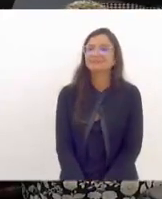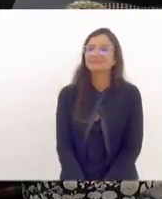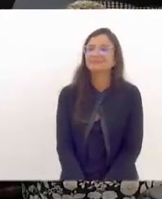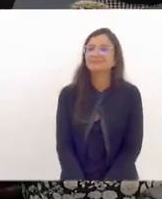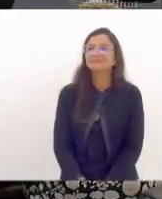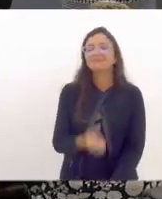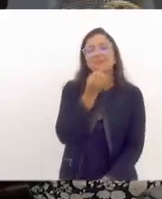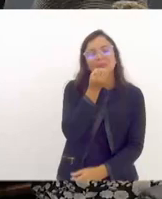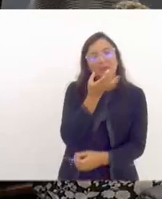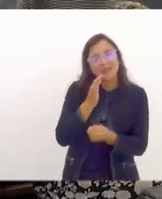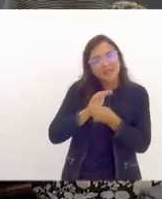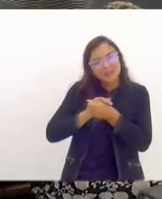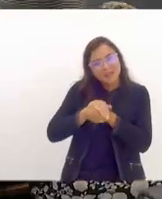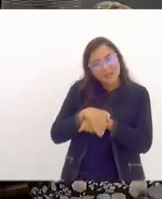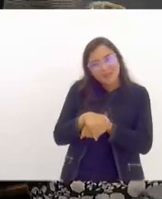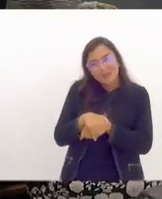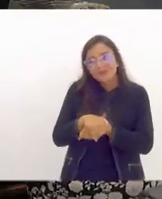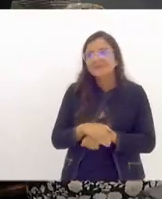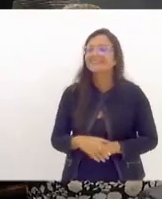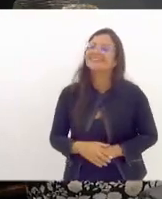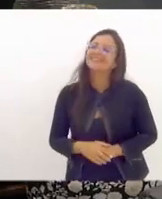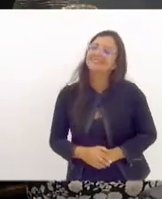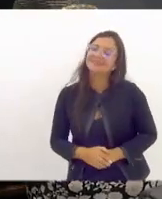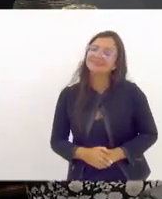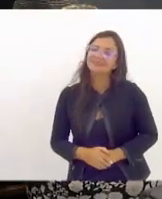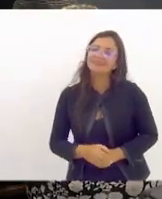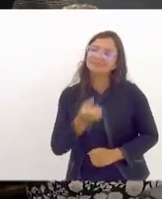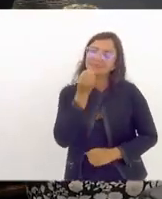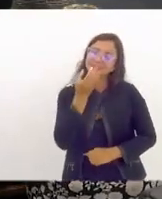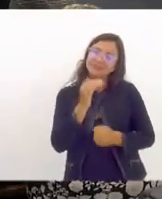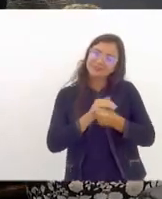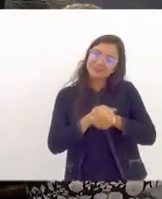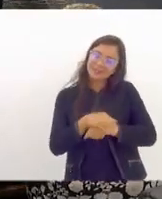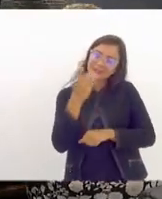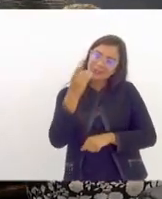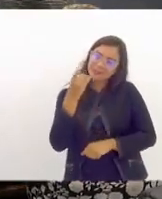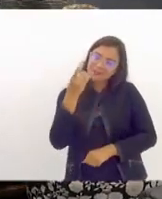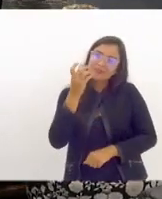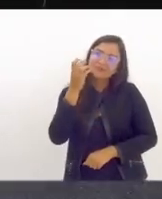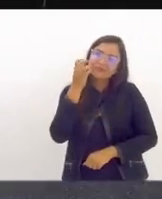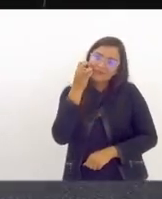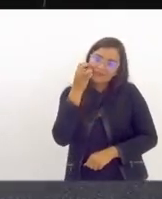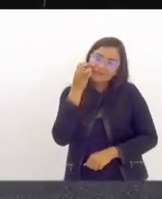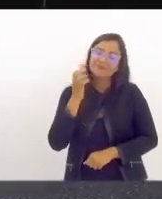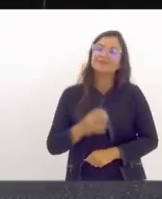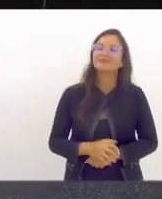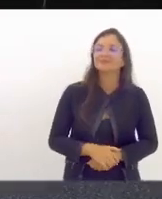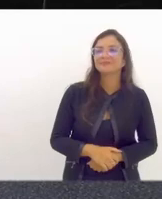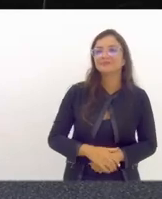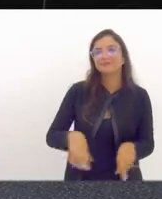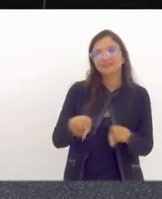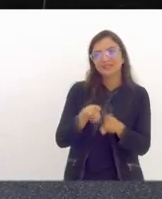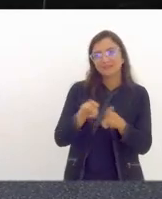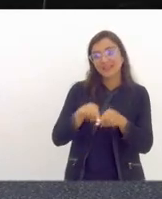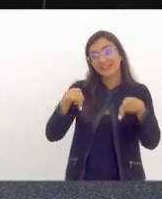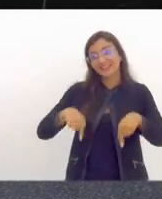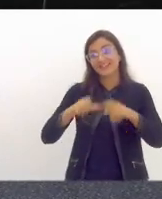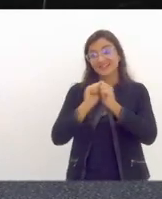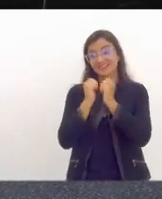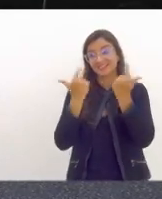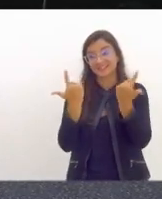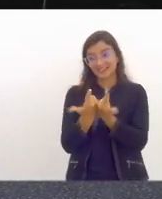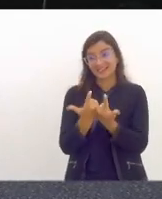boa noite boa noite ao Deputado waldeck Carneiro e essa casa maravilhosa